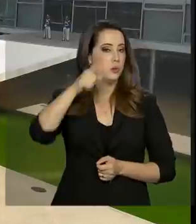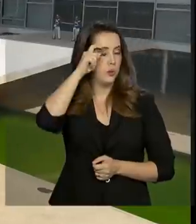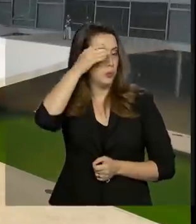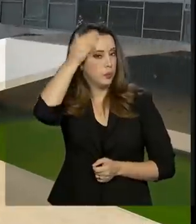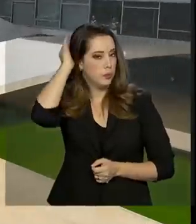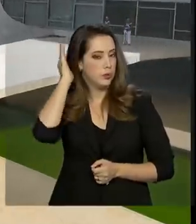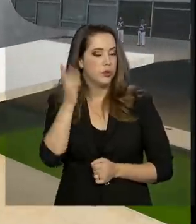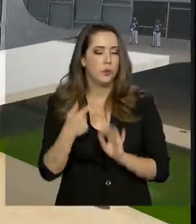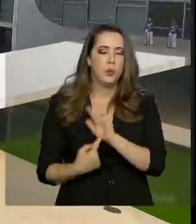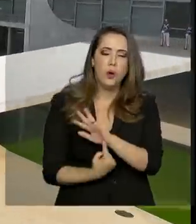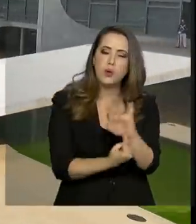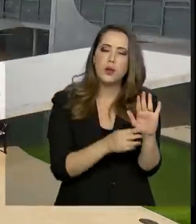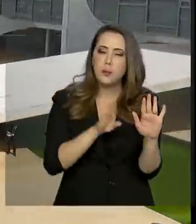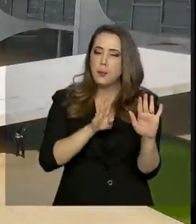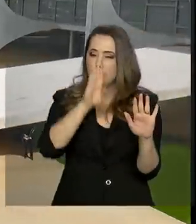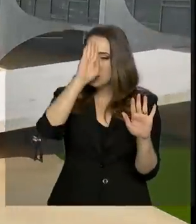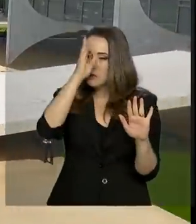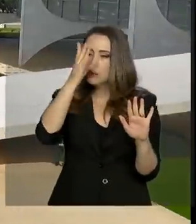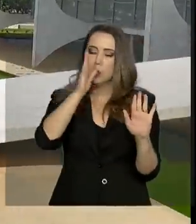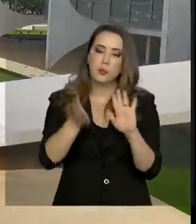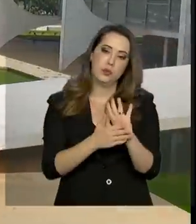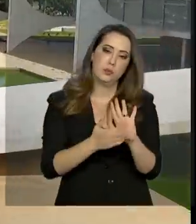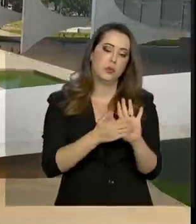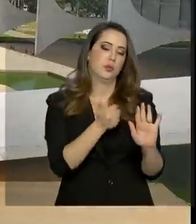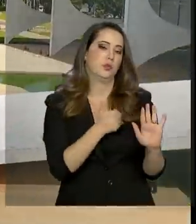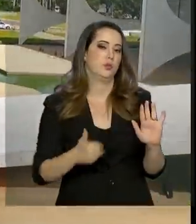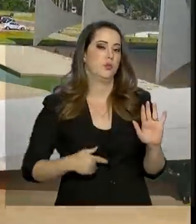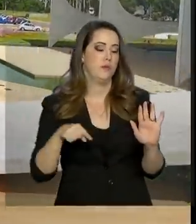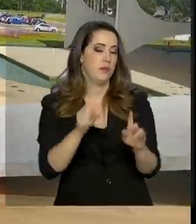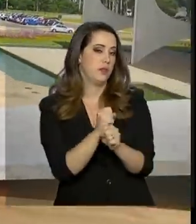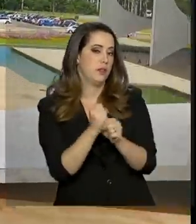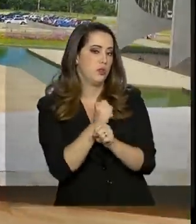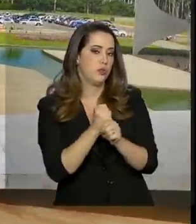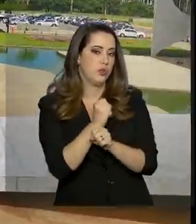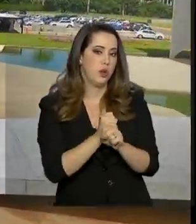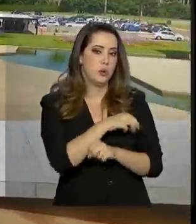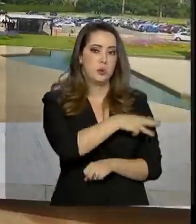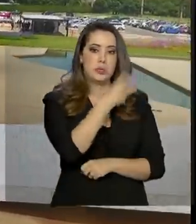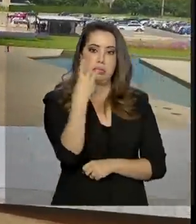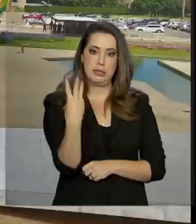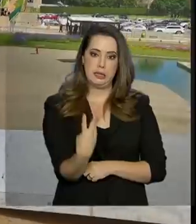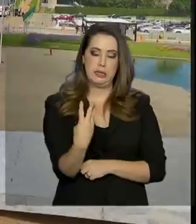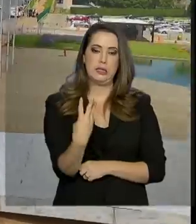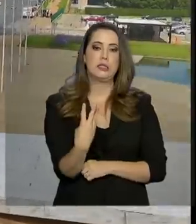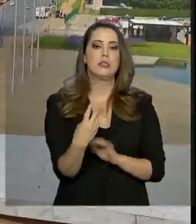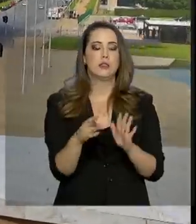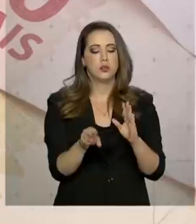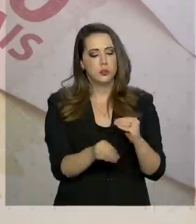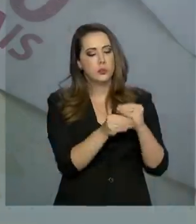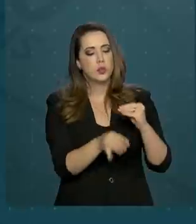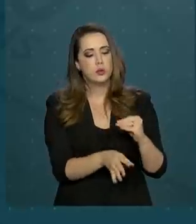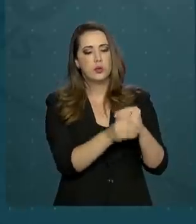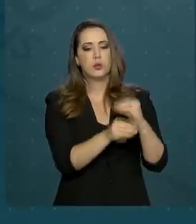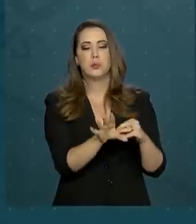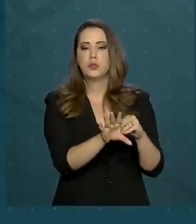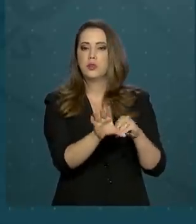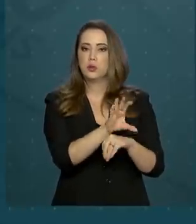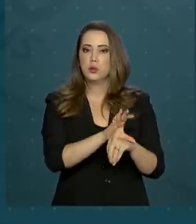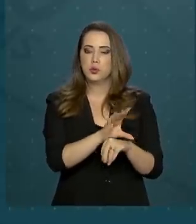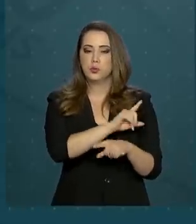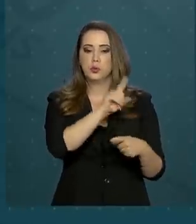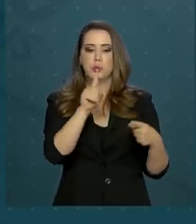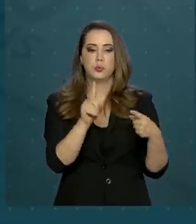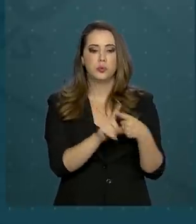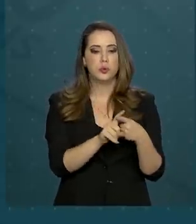principais propostas de governo apresentadas em 2019. Foram três propostas de emenda à Constituição. A PEC do Pacto